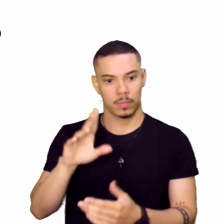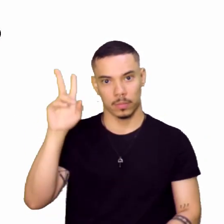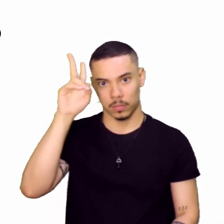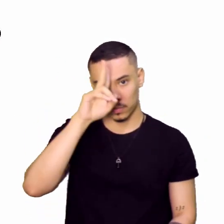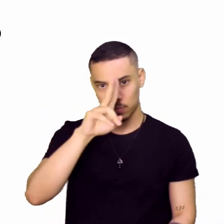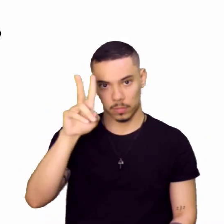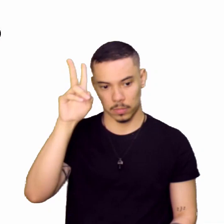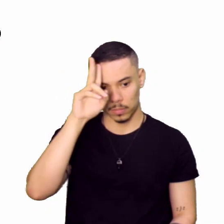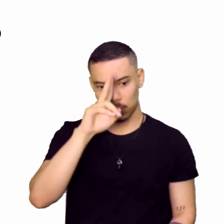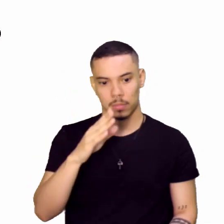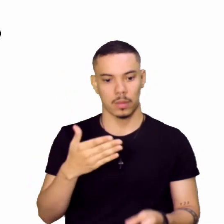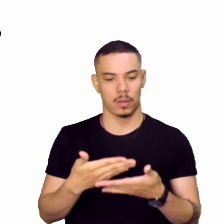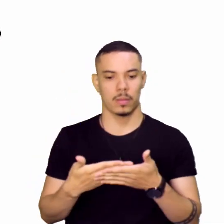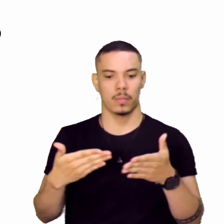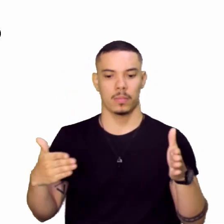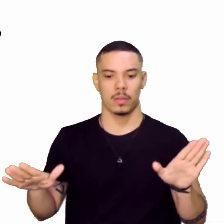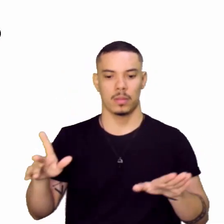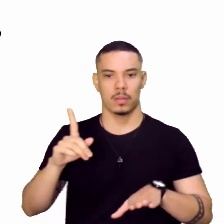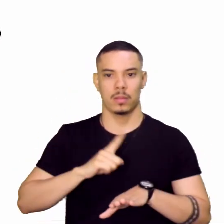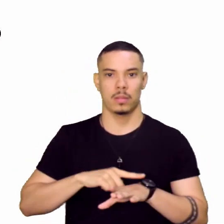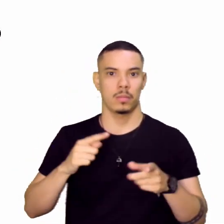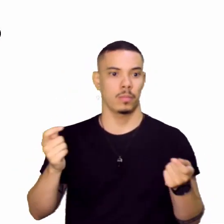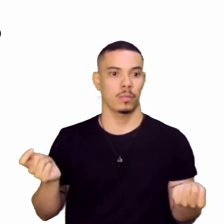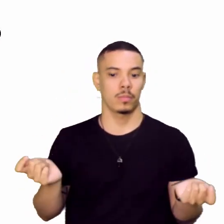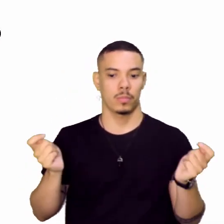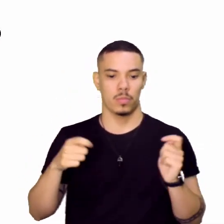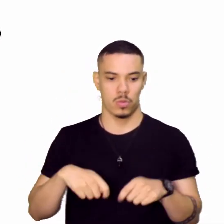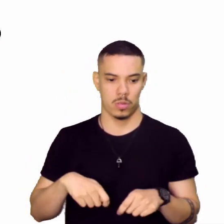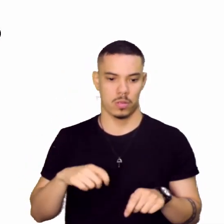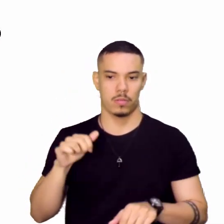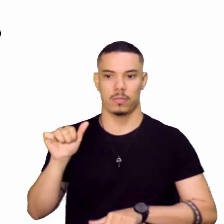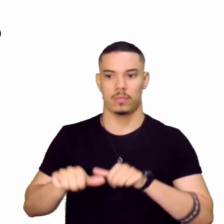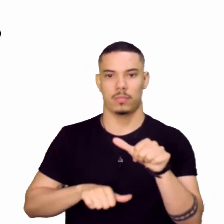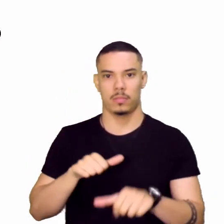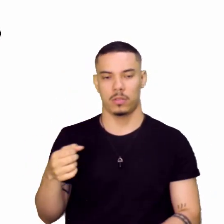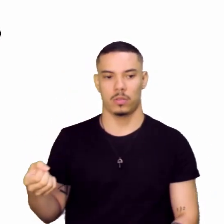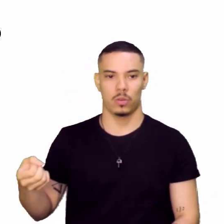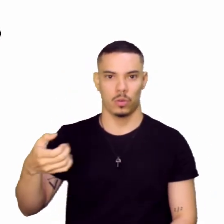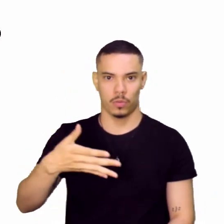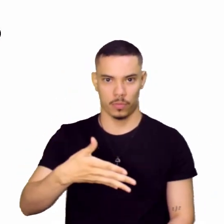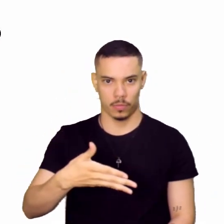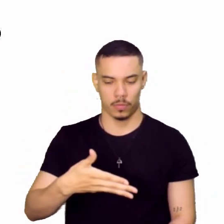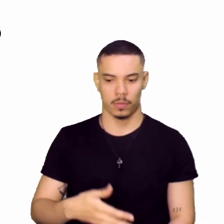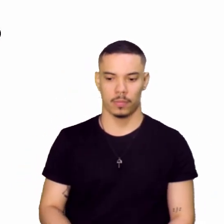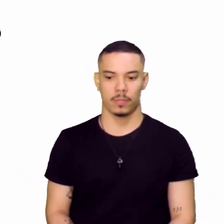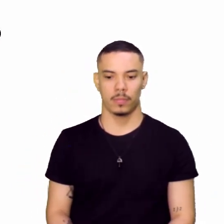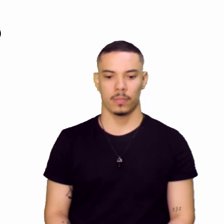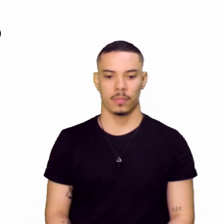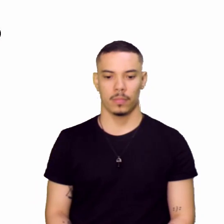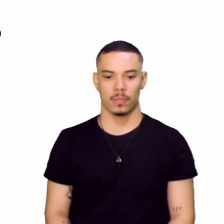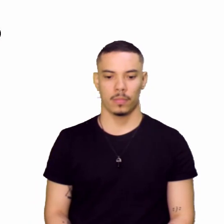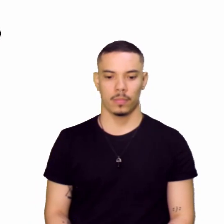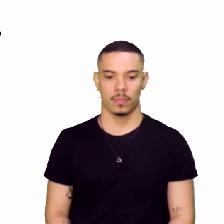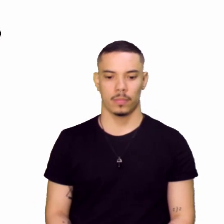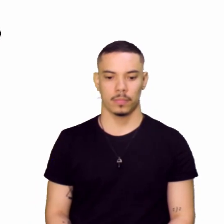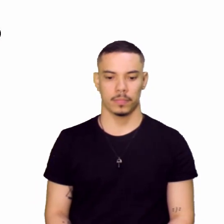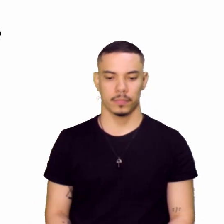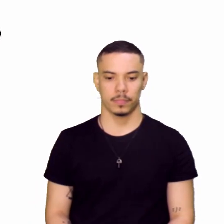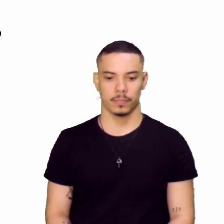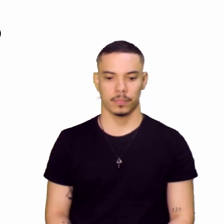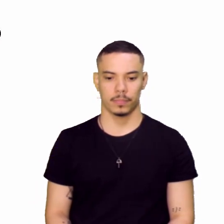aberta ao tempo ao possível e as transformações ao novo então ela é mutável